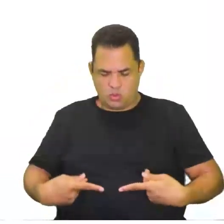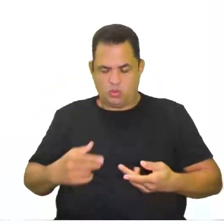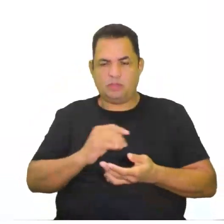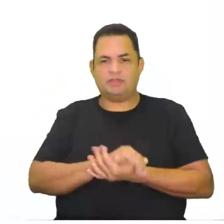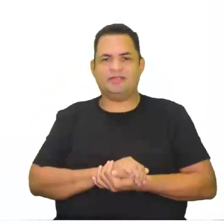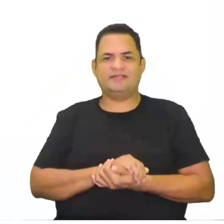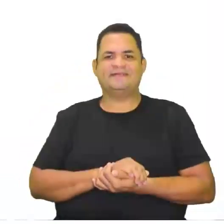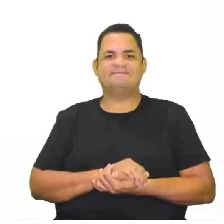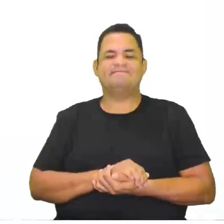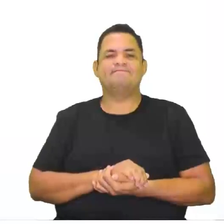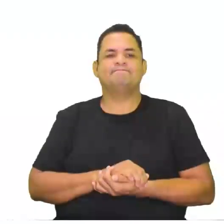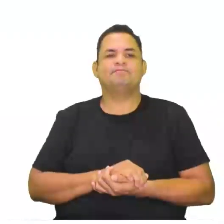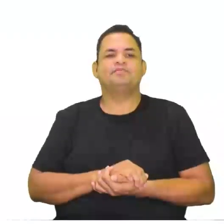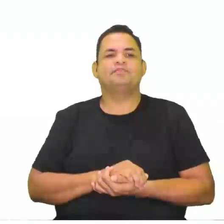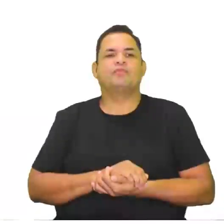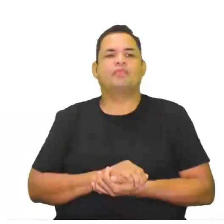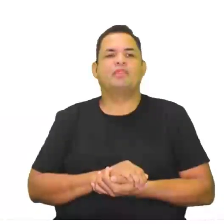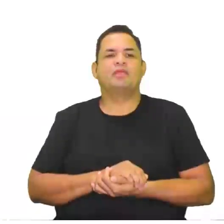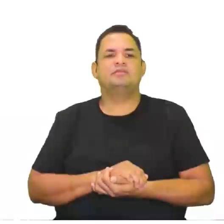fazemos parte da natureza.